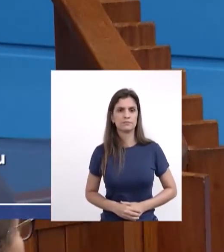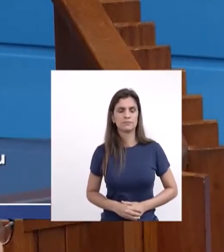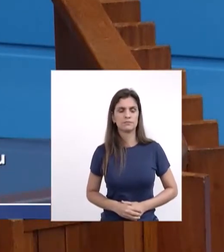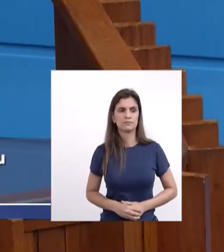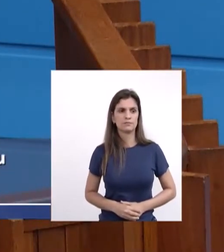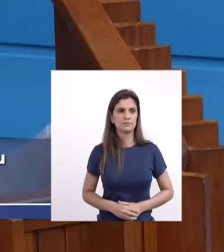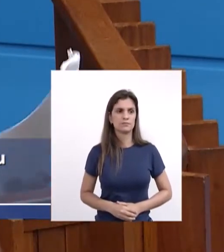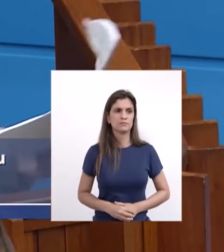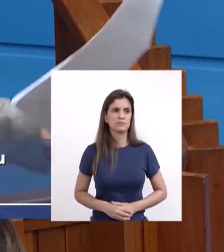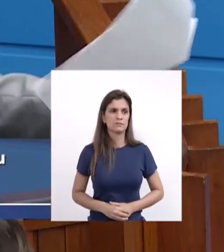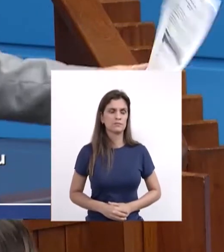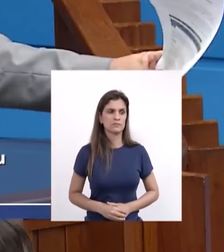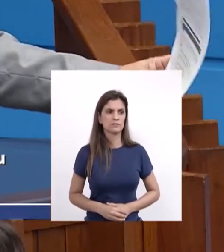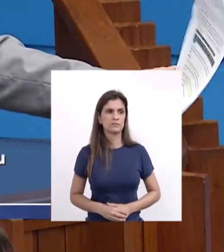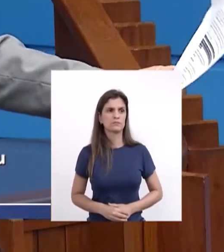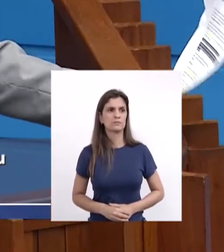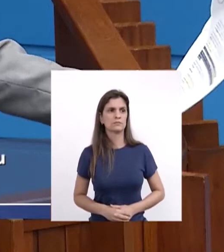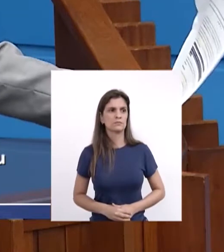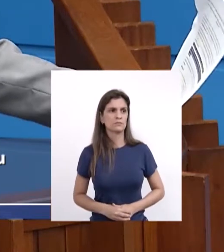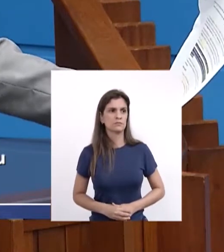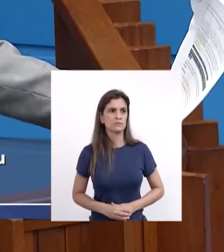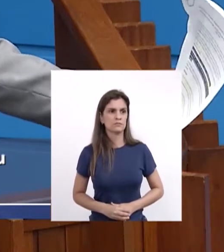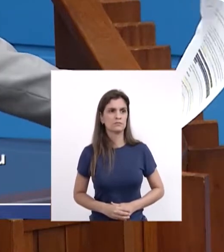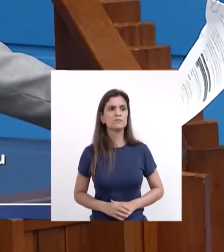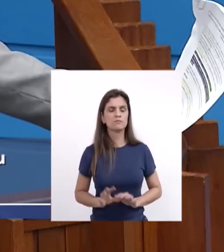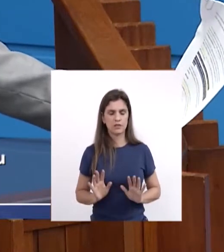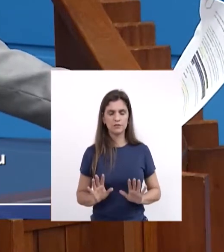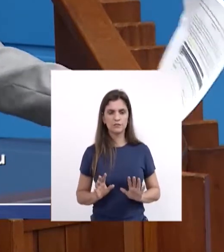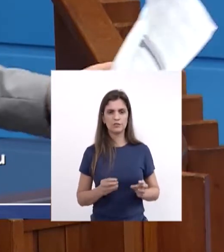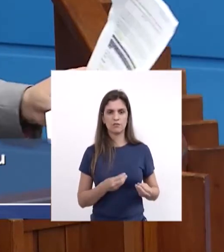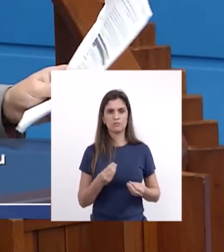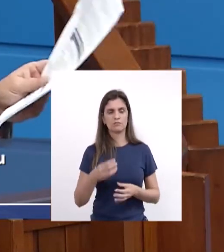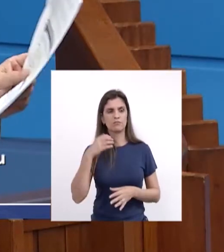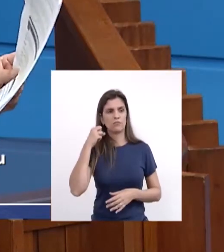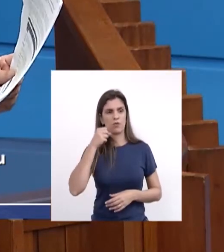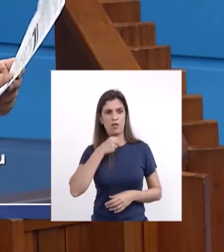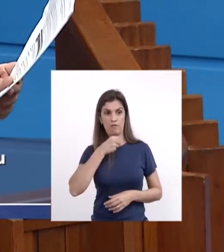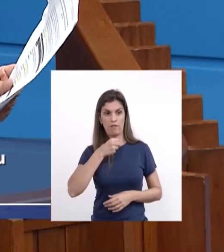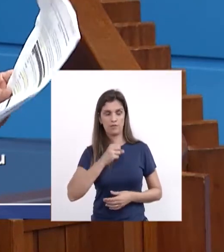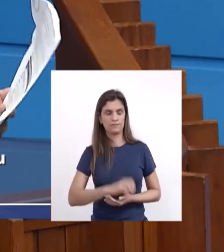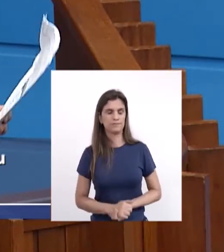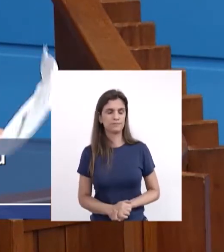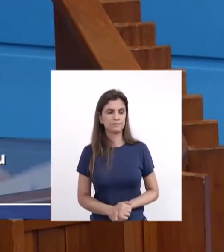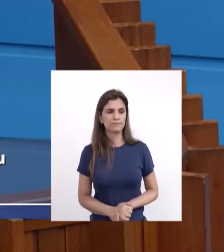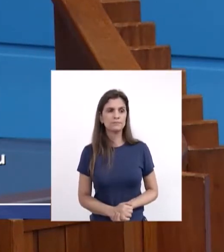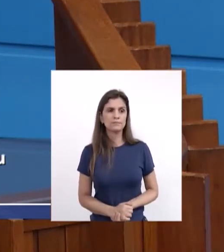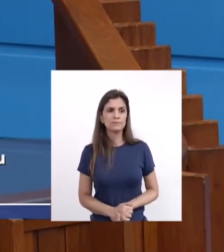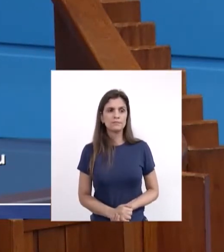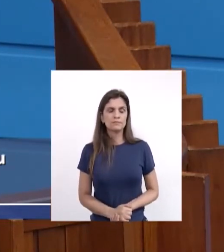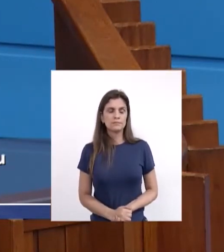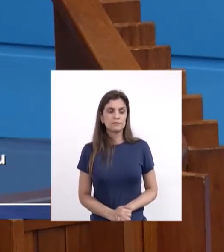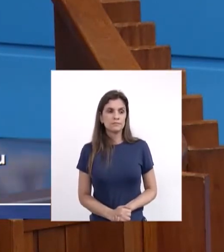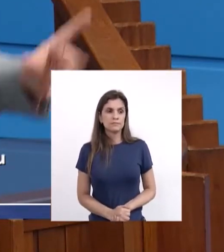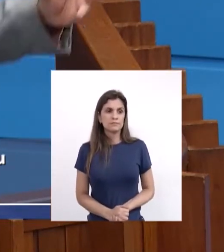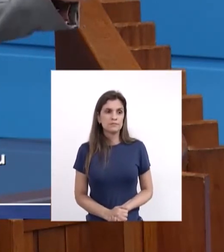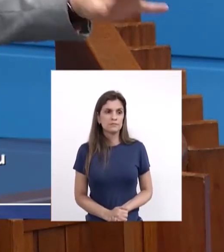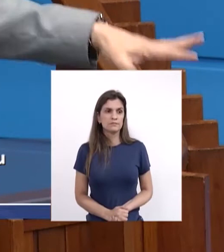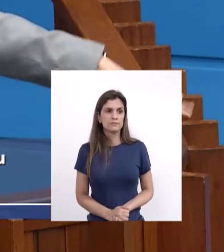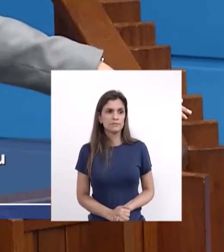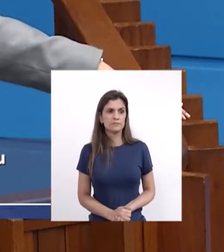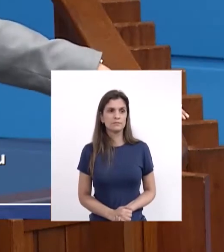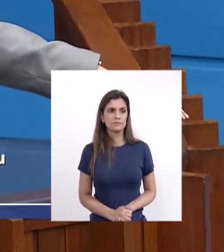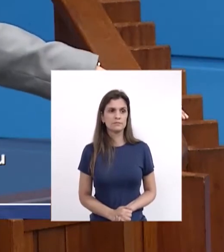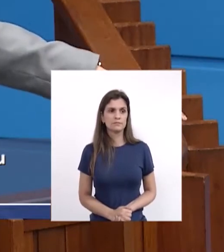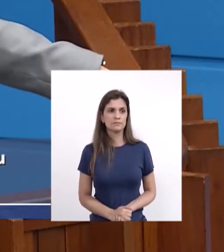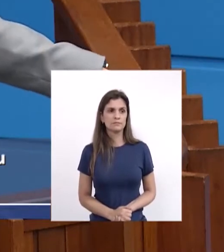incorporo a parte de Vossa Excelência, já concedo, deputado Cabalmi, já concedo uma parte a você, só queria aqui, quando eu